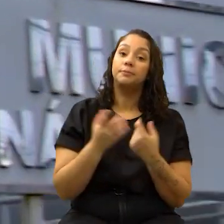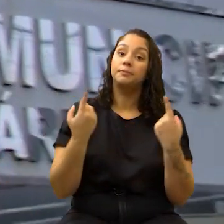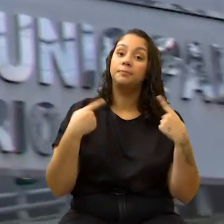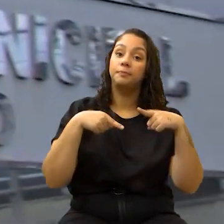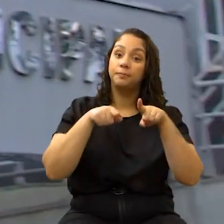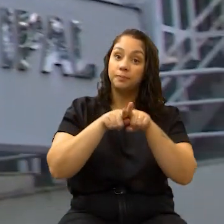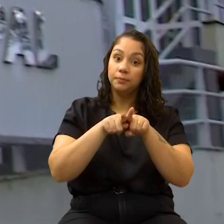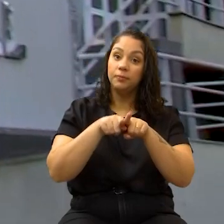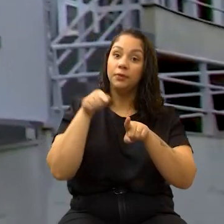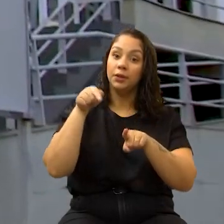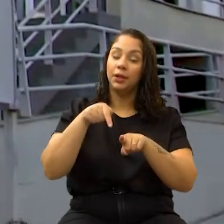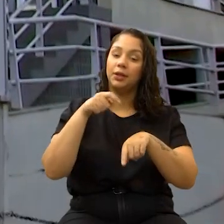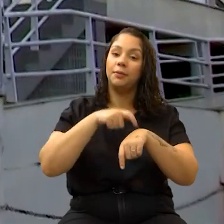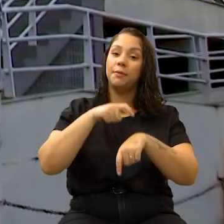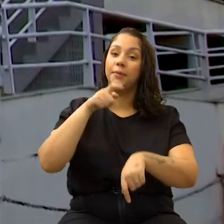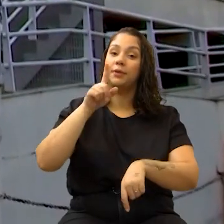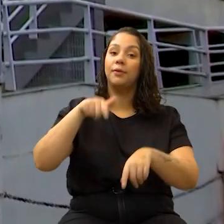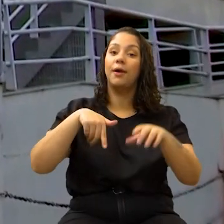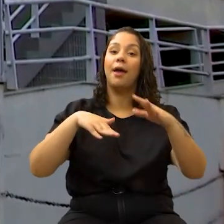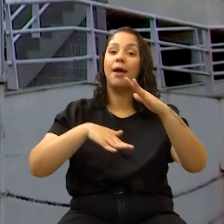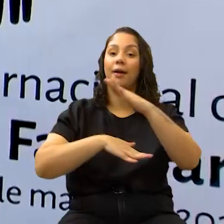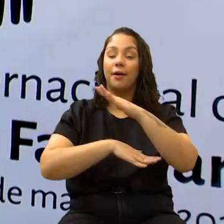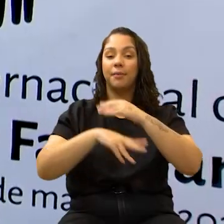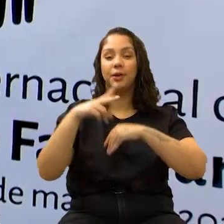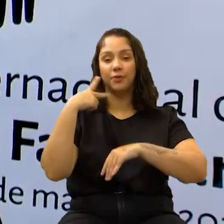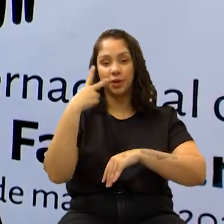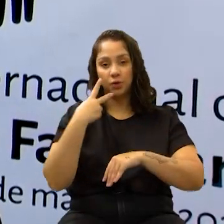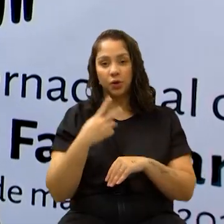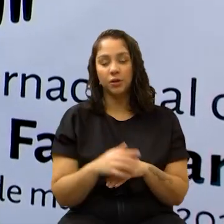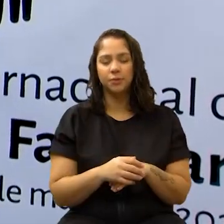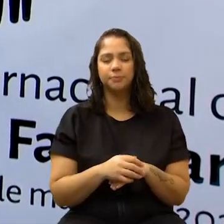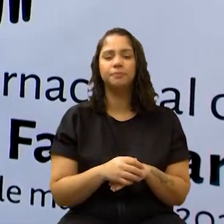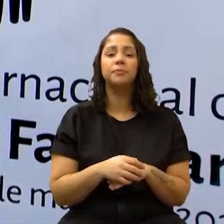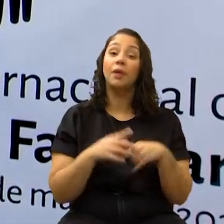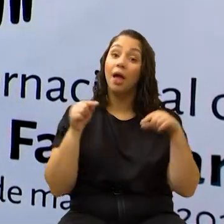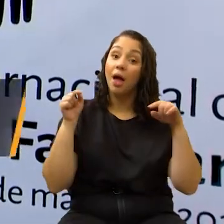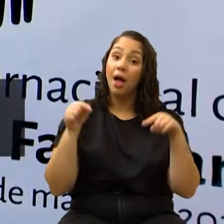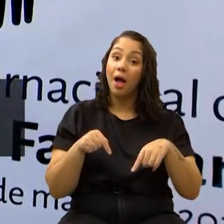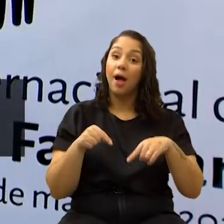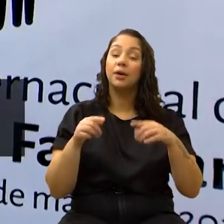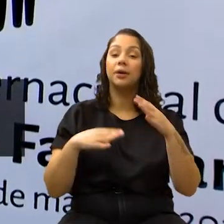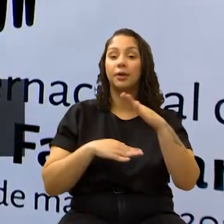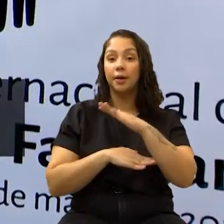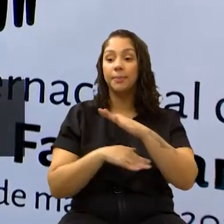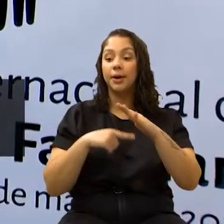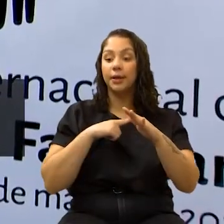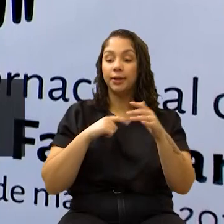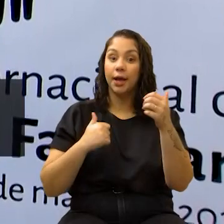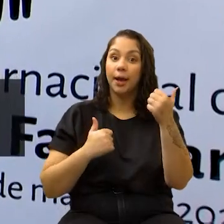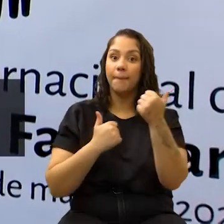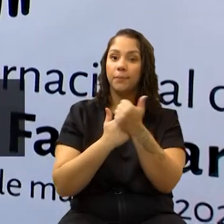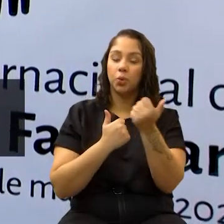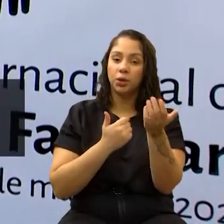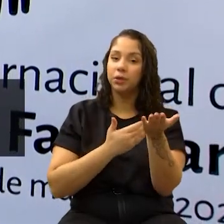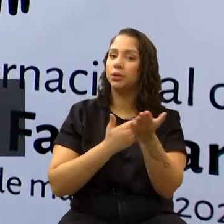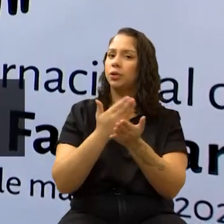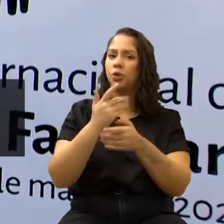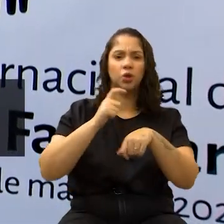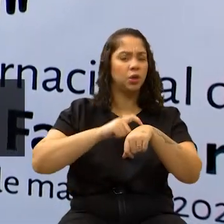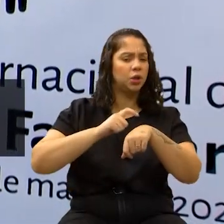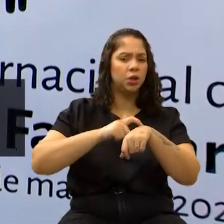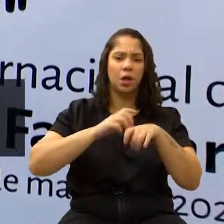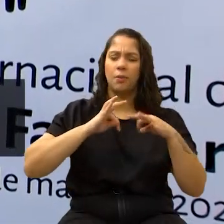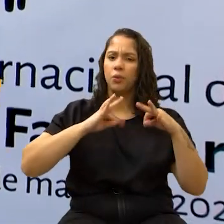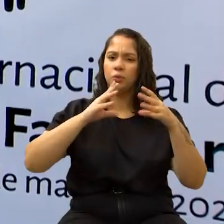nessa caminhada é a Câmara dos Vereadores. A Câmara de Campinas, ela tem apoiado essa iniciativa em todo